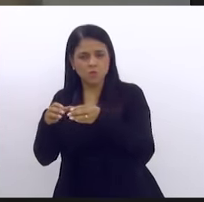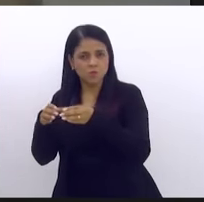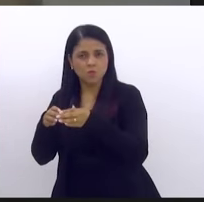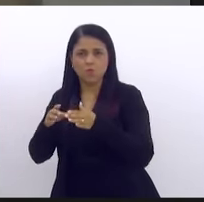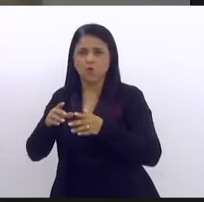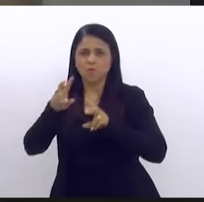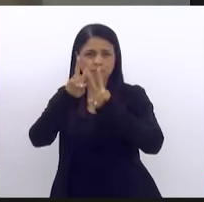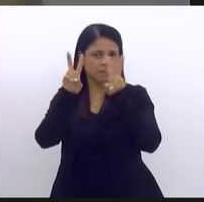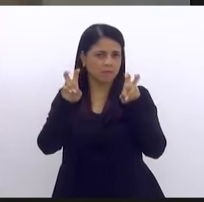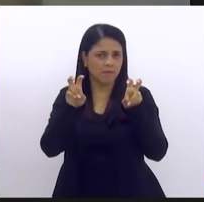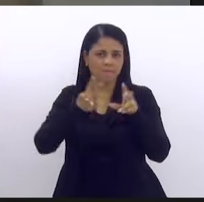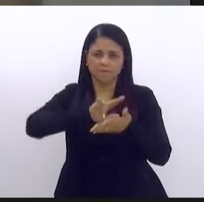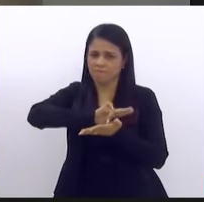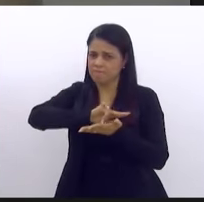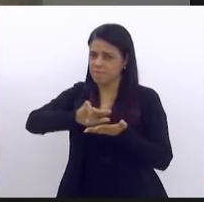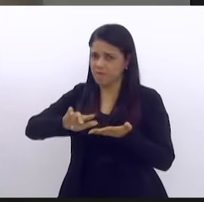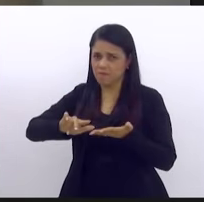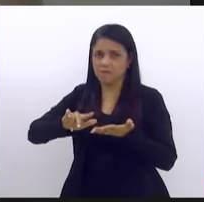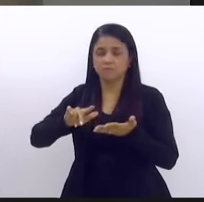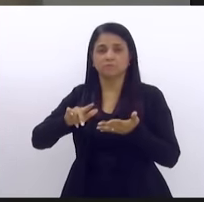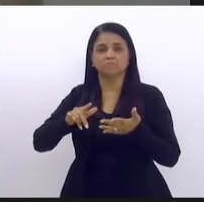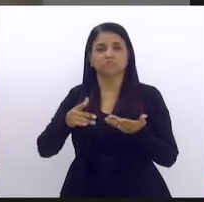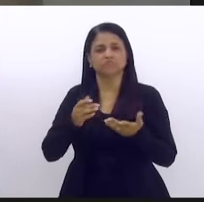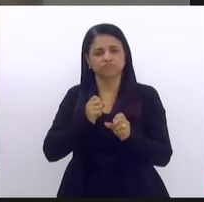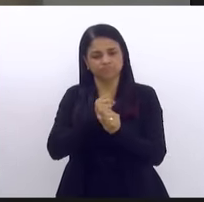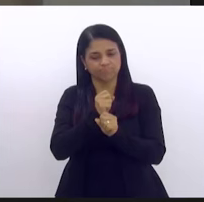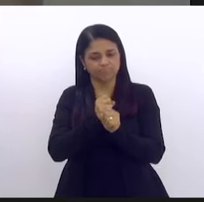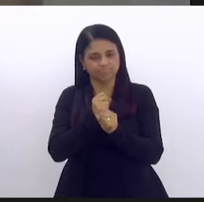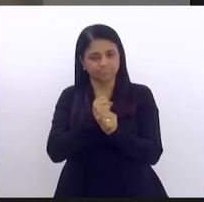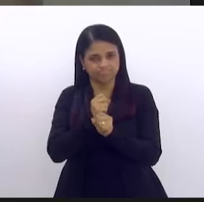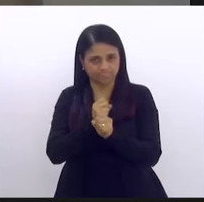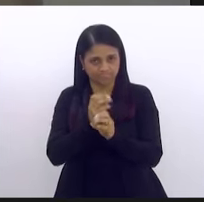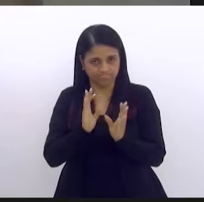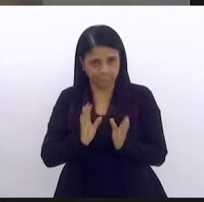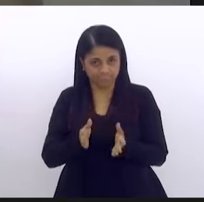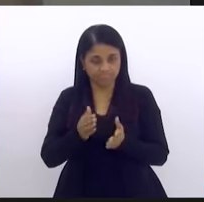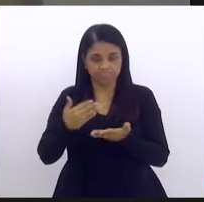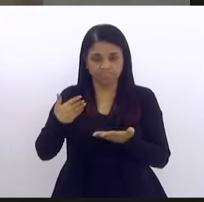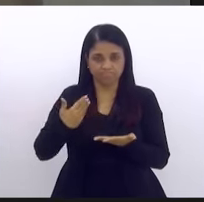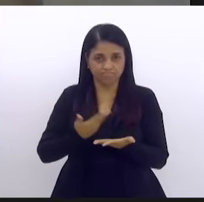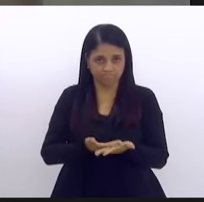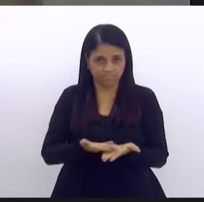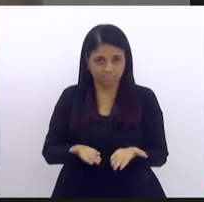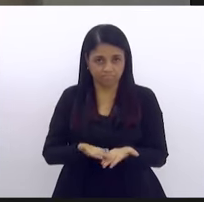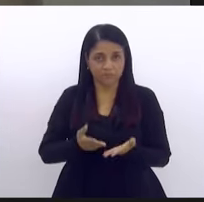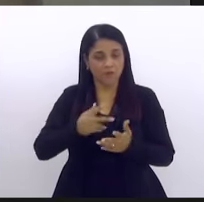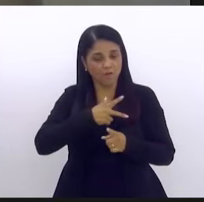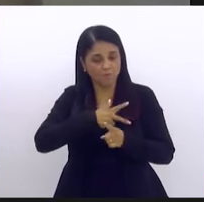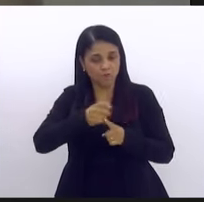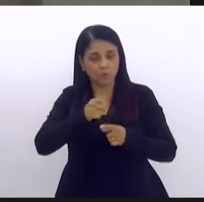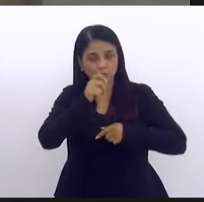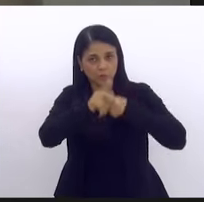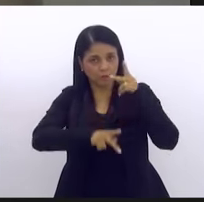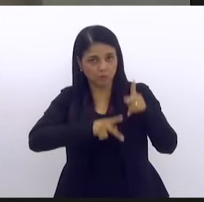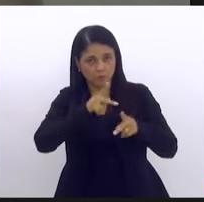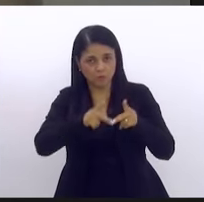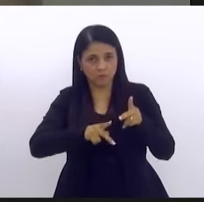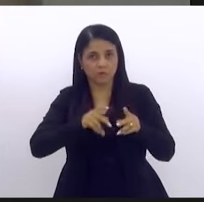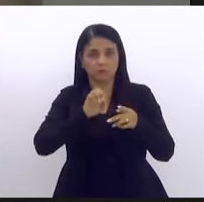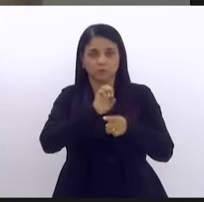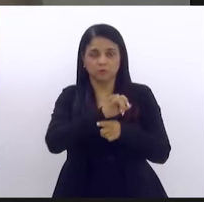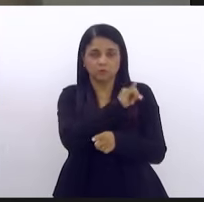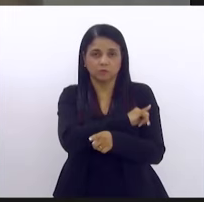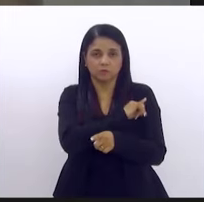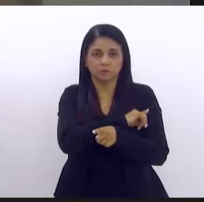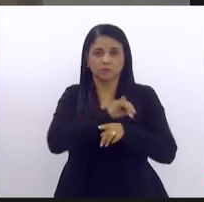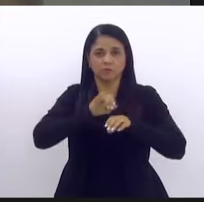assunto, como tem sido feito nesses últimos anos. Então, a vitória é do povo do Estado do Rio de Janeiro, da